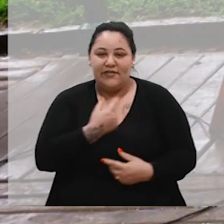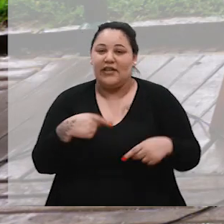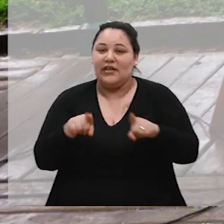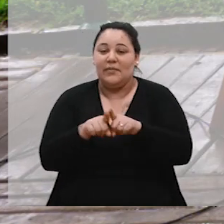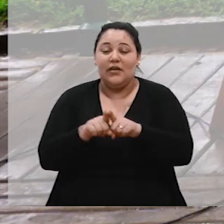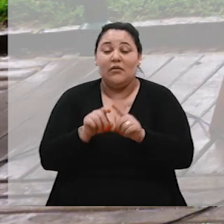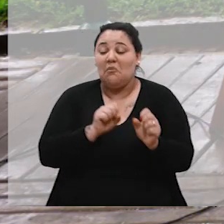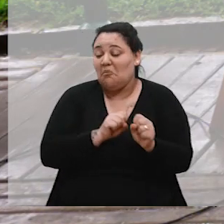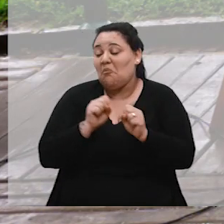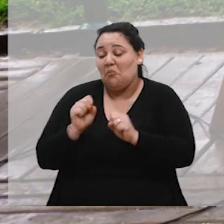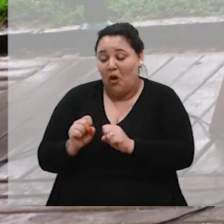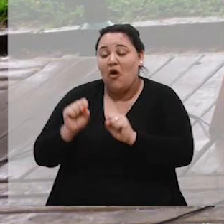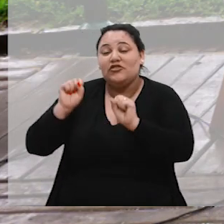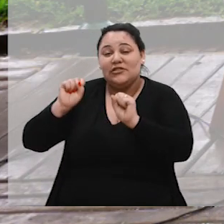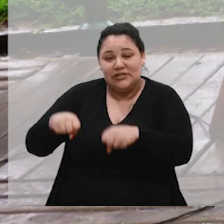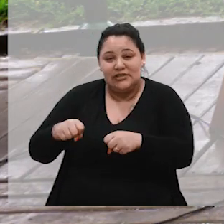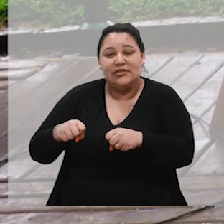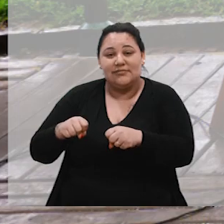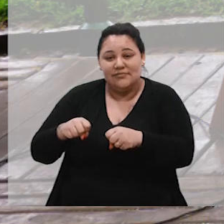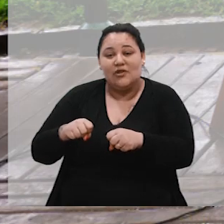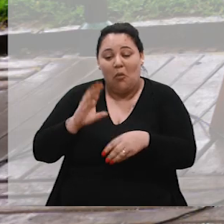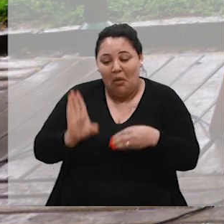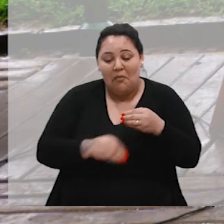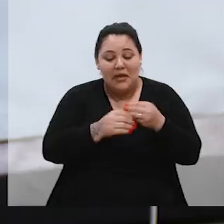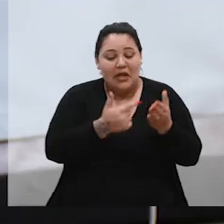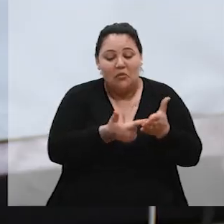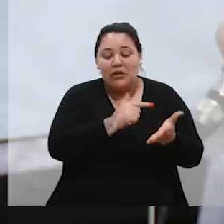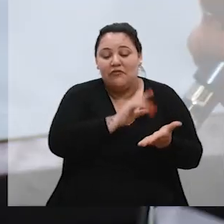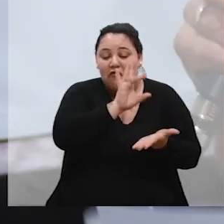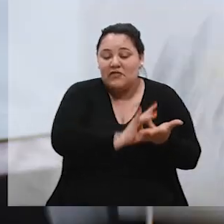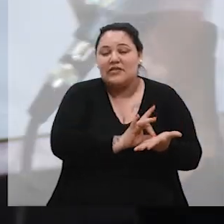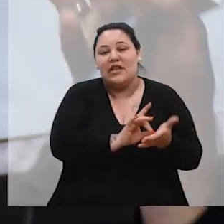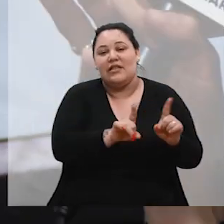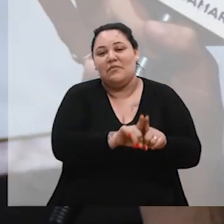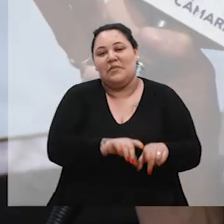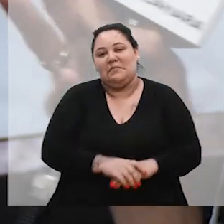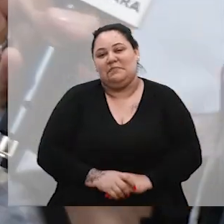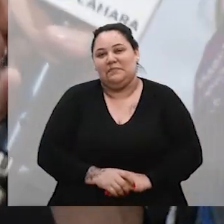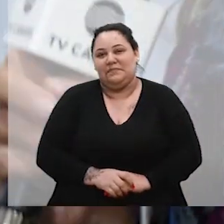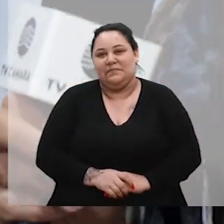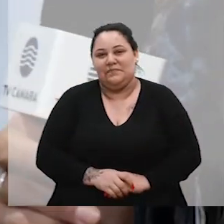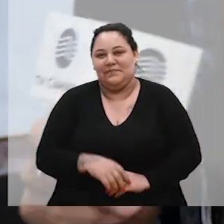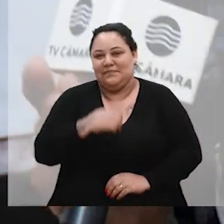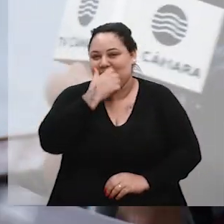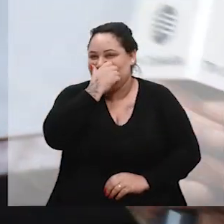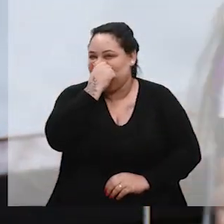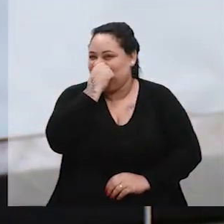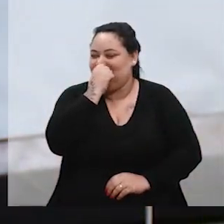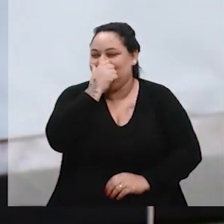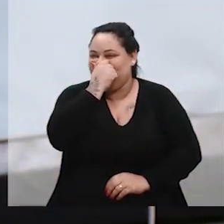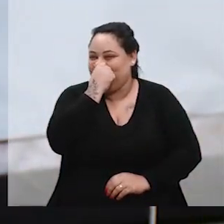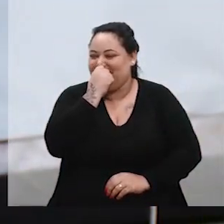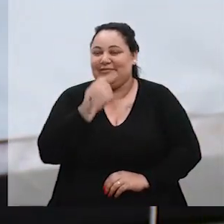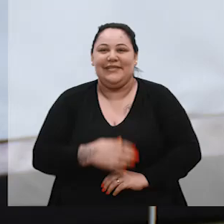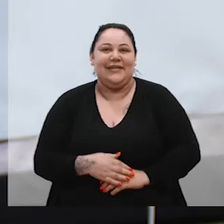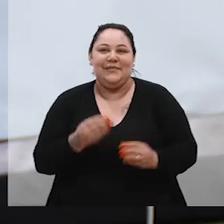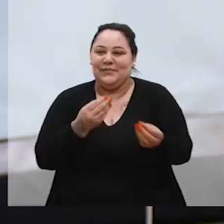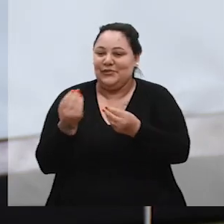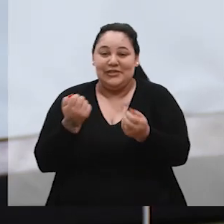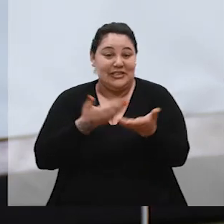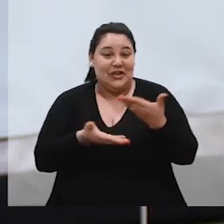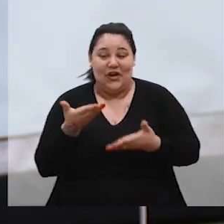material para algo depois que seja escrito. Fagulhas para ser acesas. Exatamente, o Fagulhas da